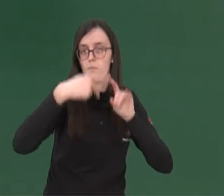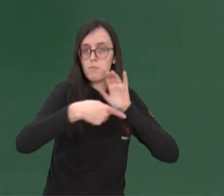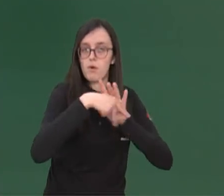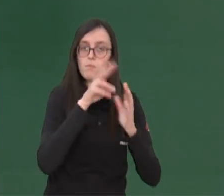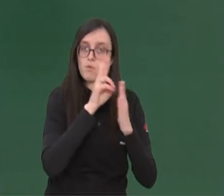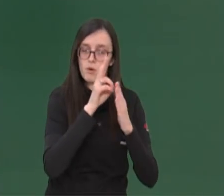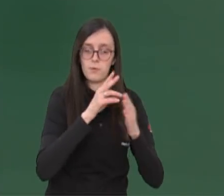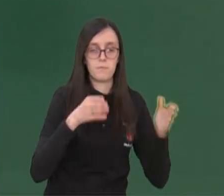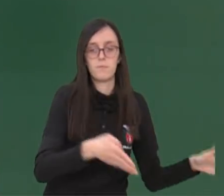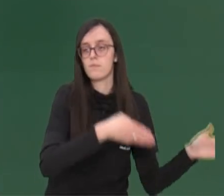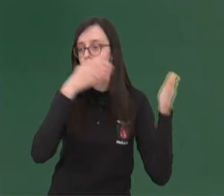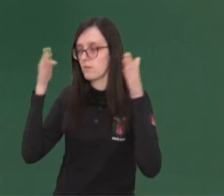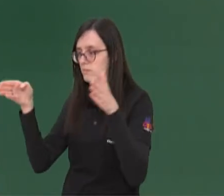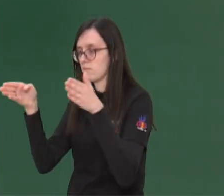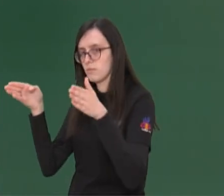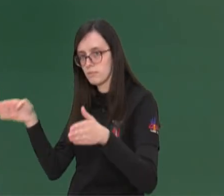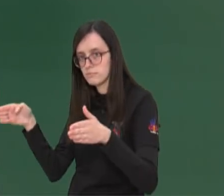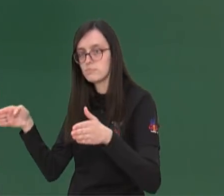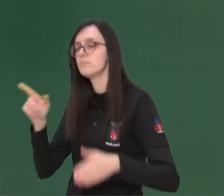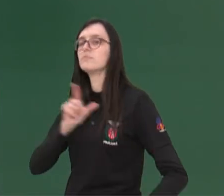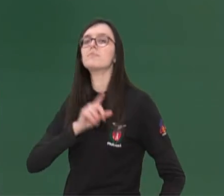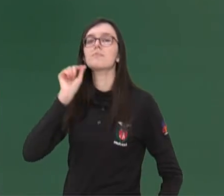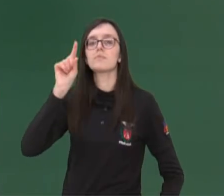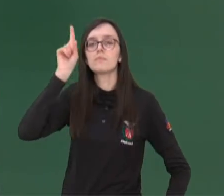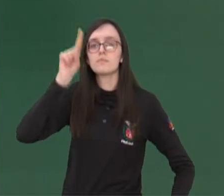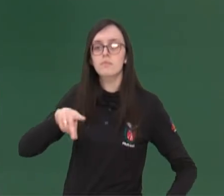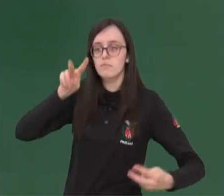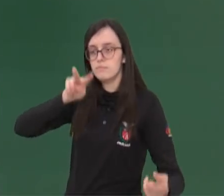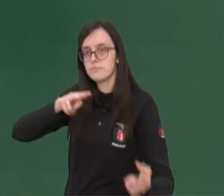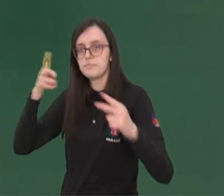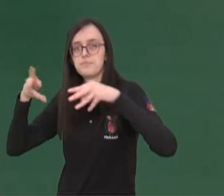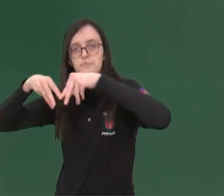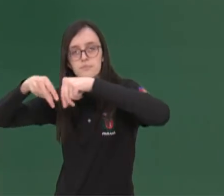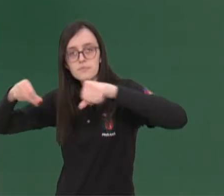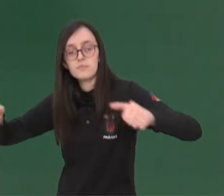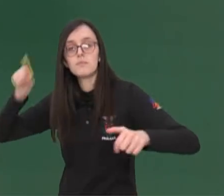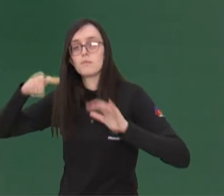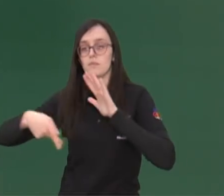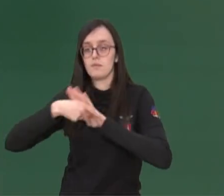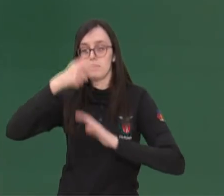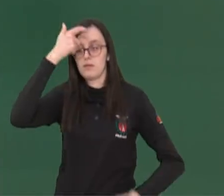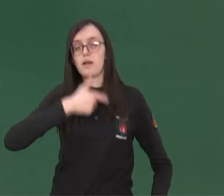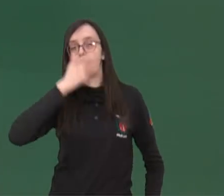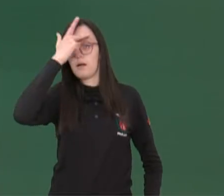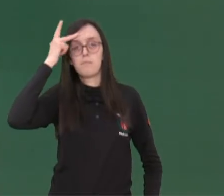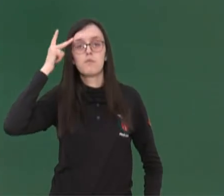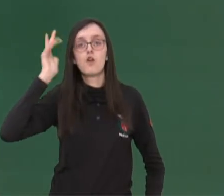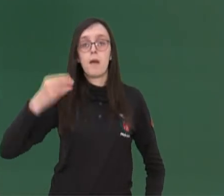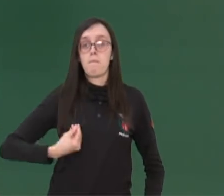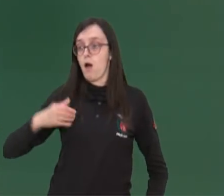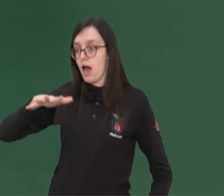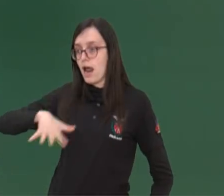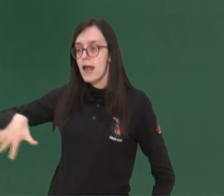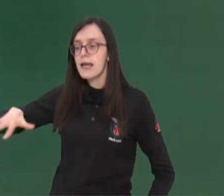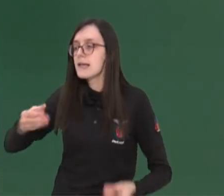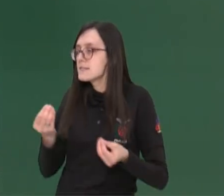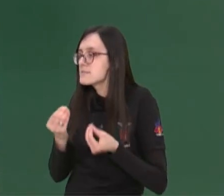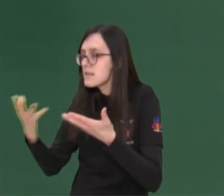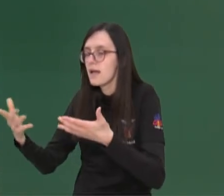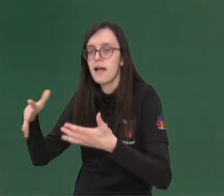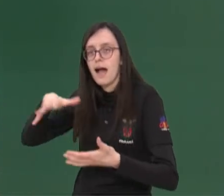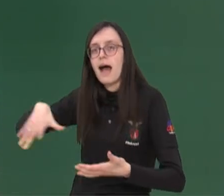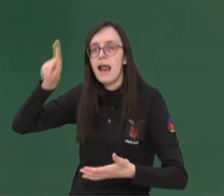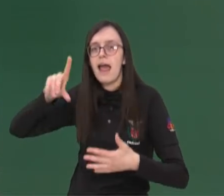indígenas. Por outro lado, havia a transferência territorial dos nativos para liberar áreas destinadas à